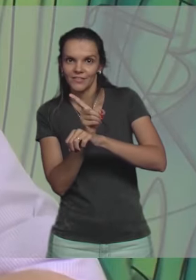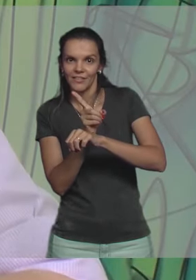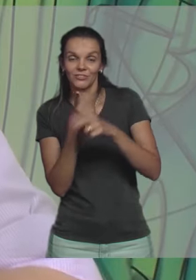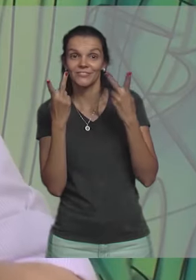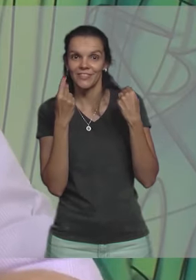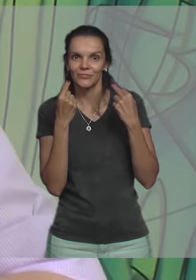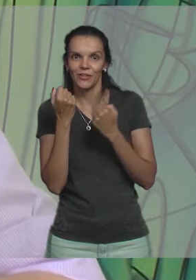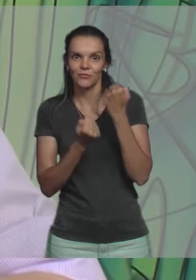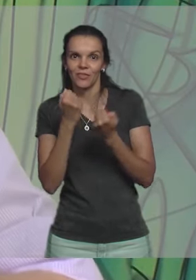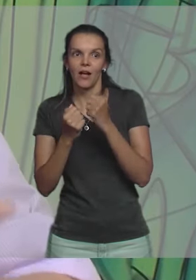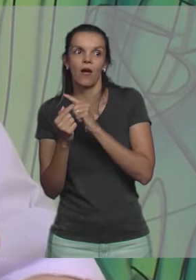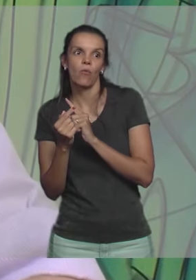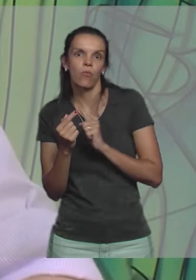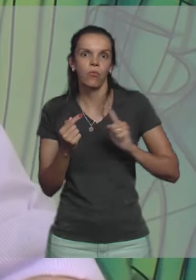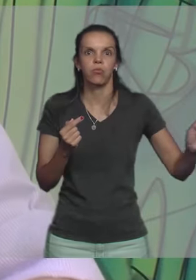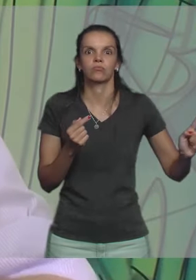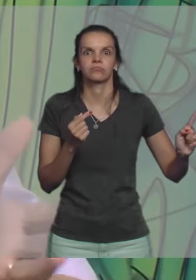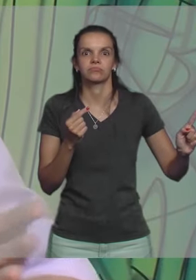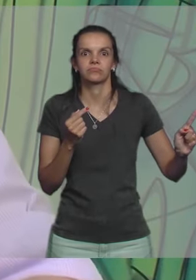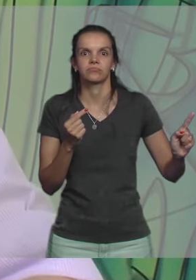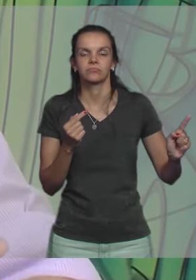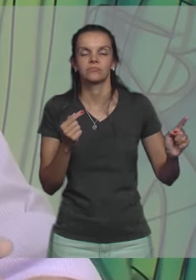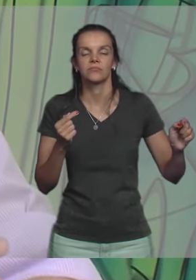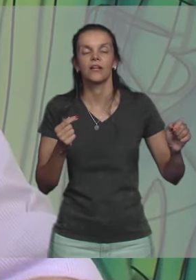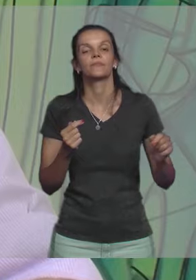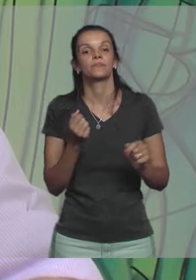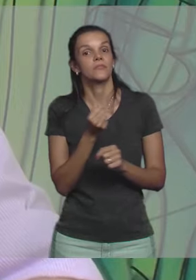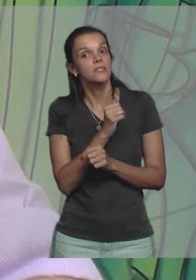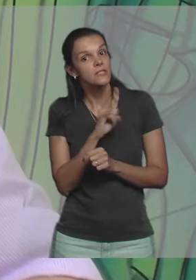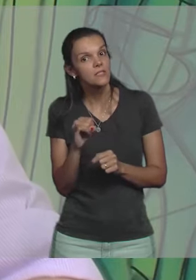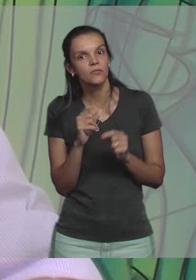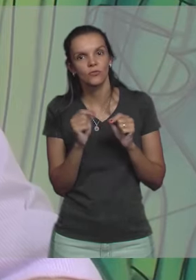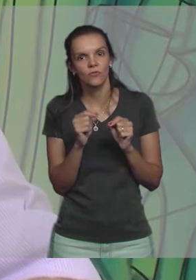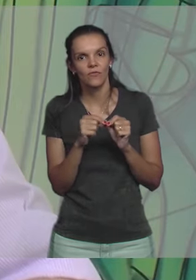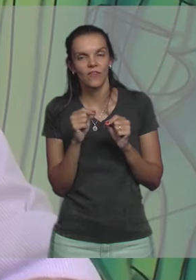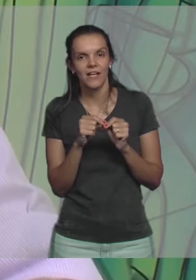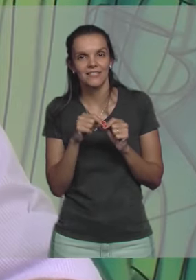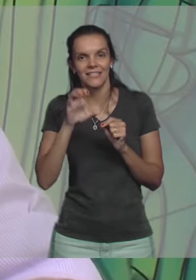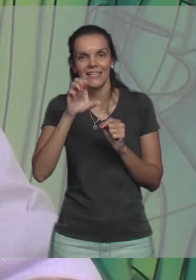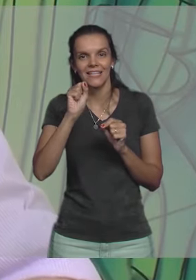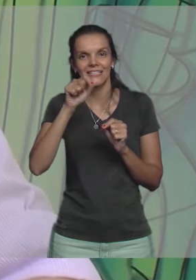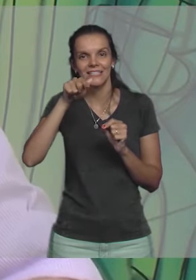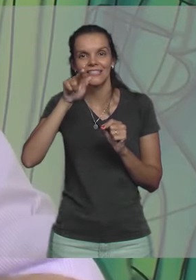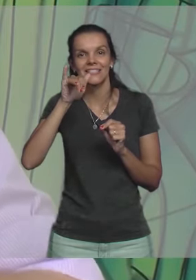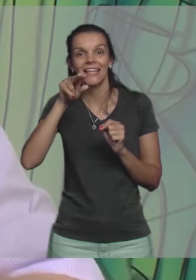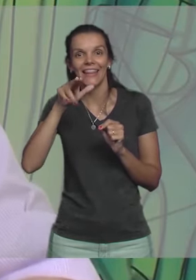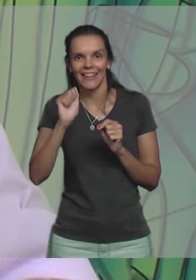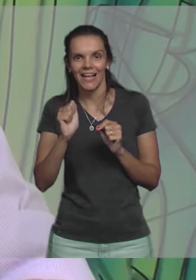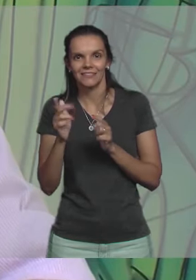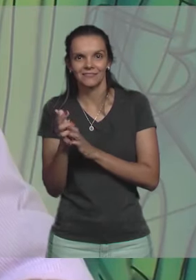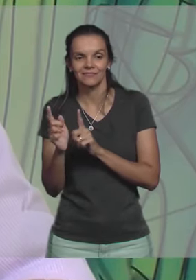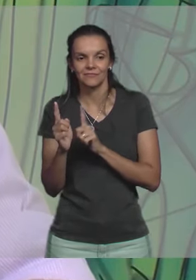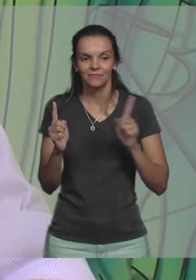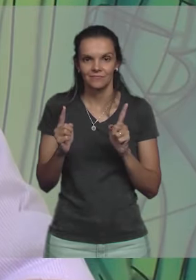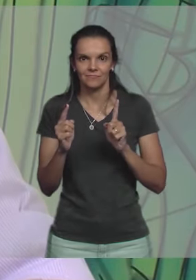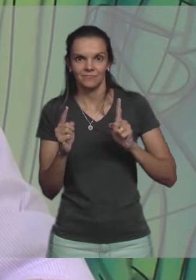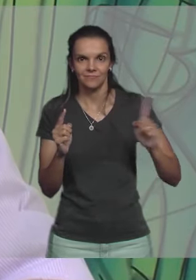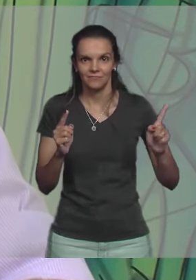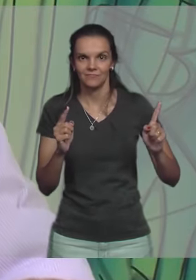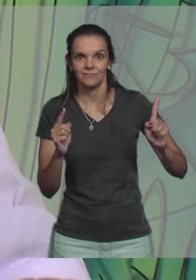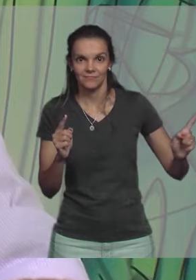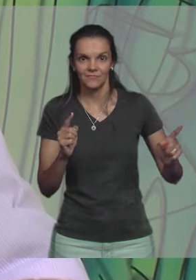natural do veículo vai ser maior. Então, quadras mais curtas, ou seja, esquinas mais seguidas, já servem para atenuar